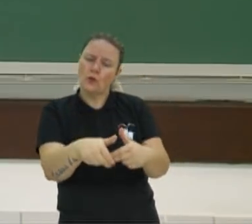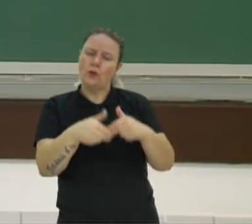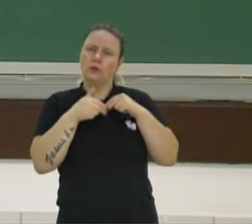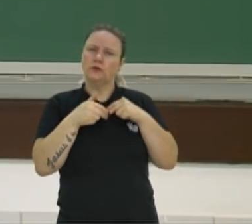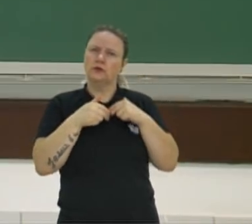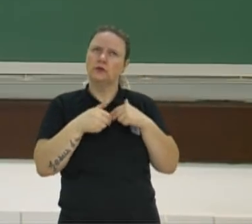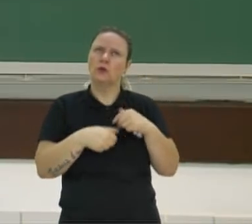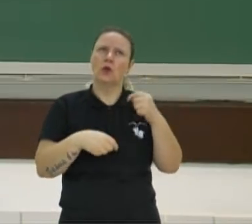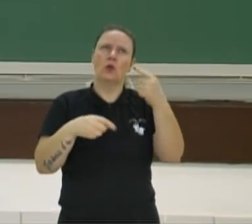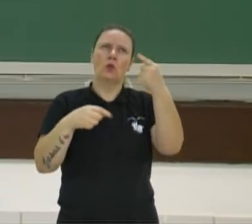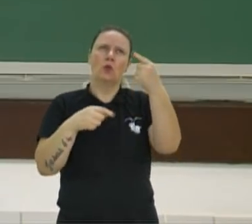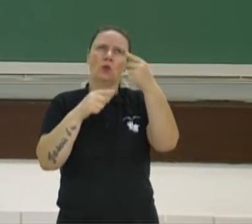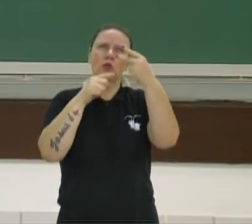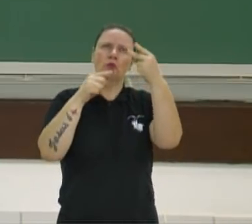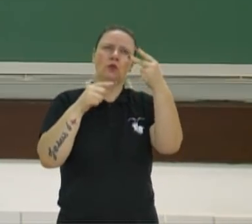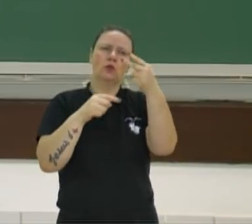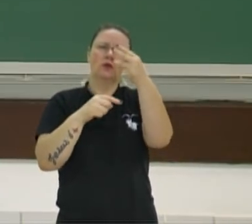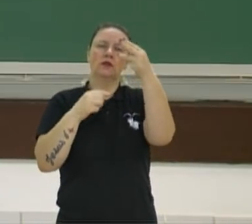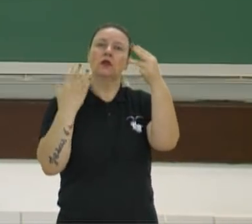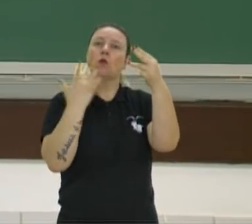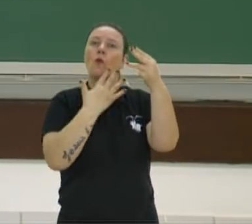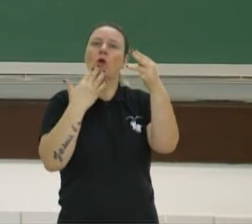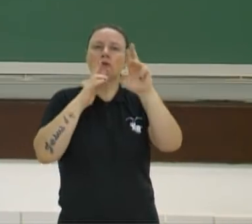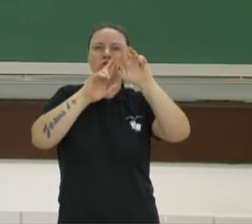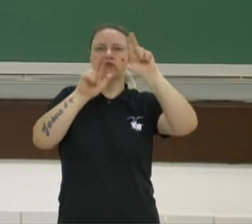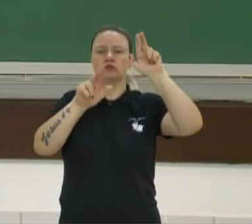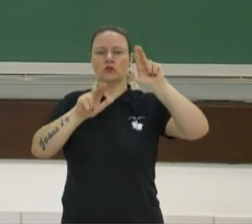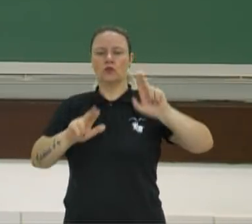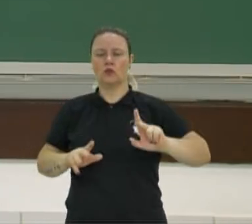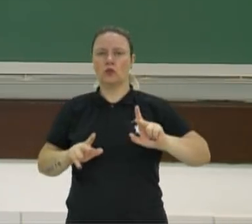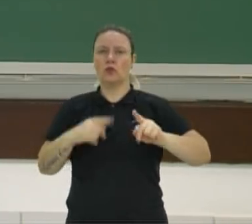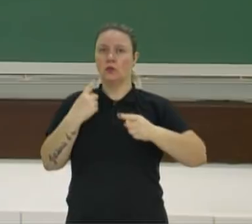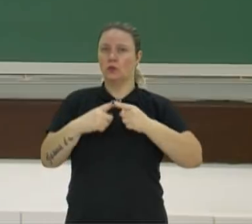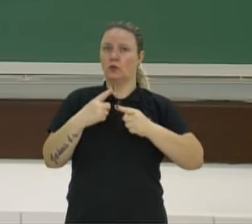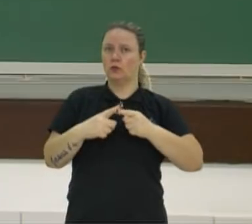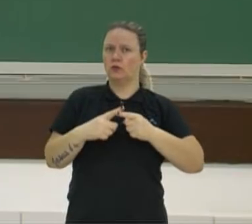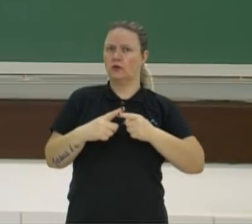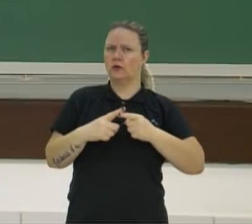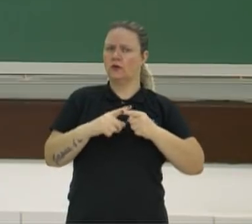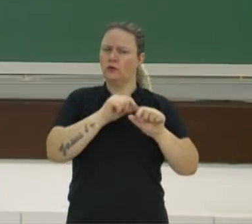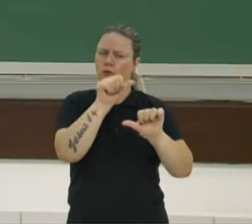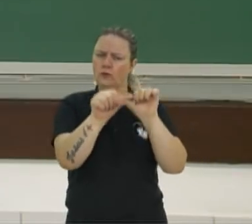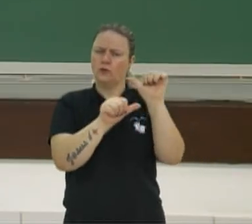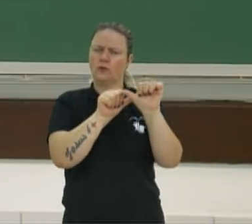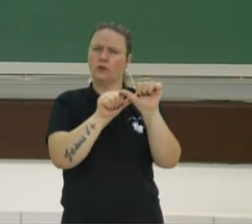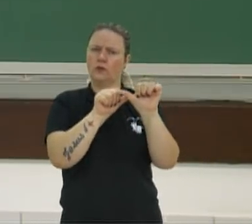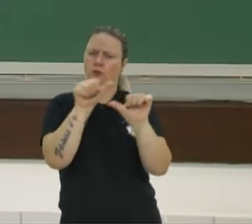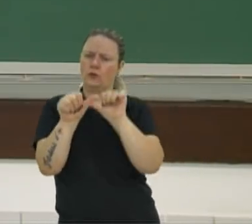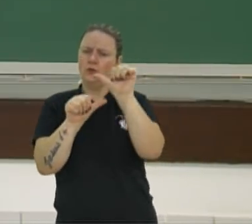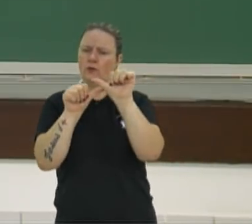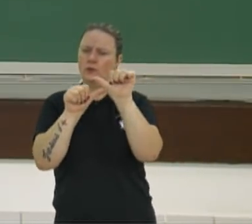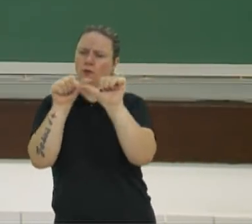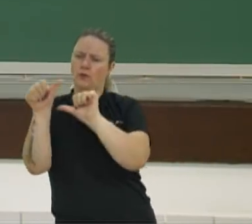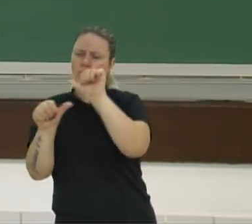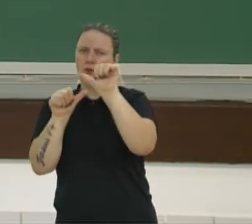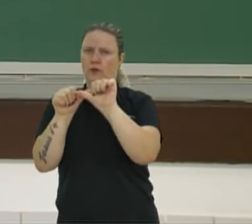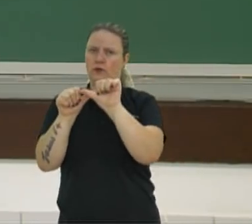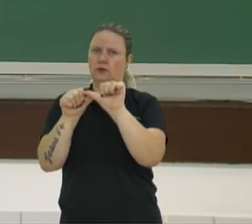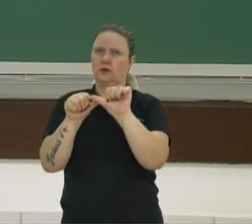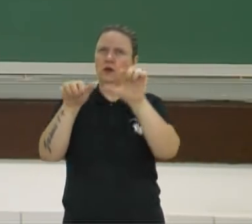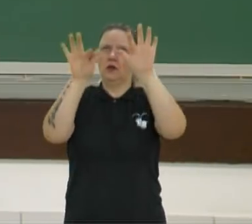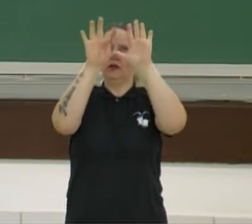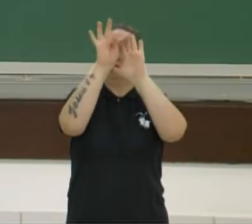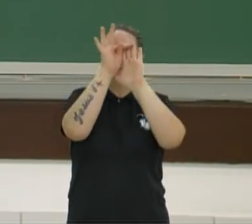ser diferente é a mudança de assunto sobre as notícias falsas, cada modalidade de texto.